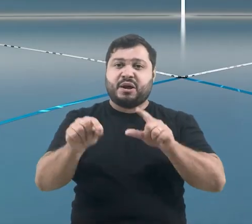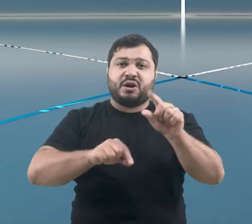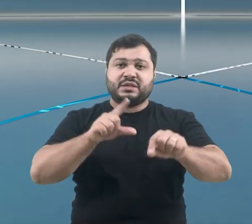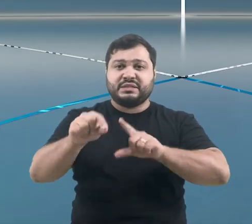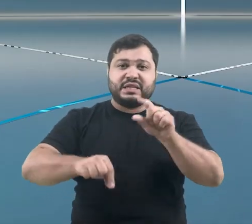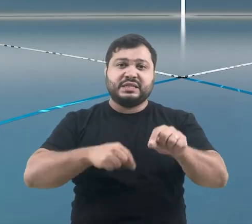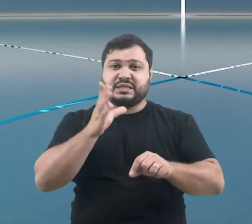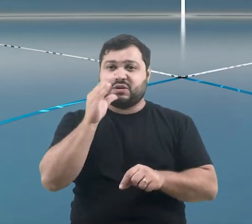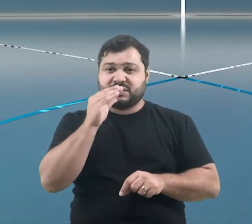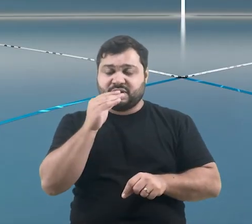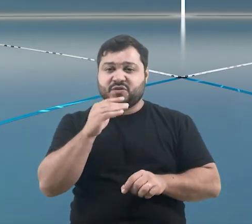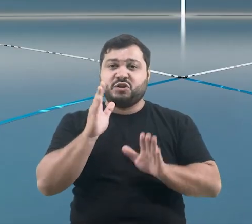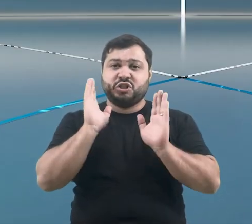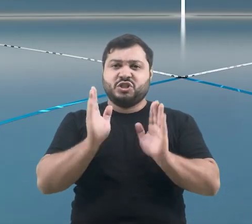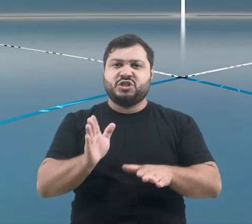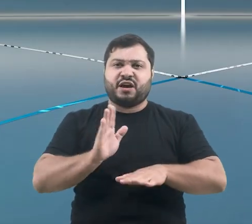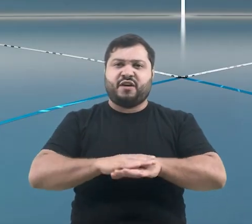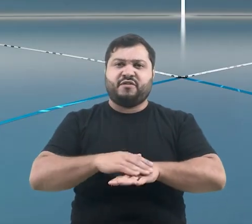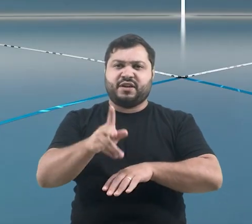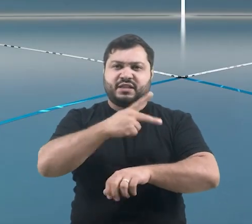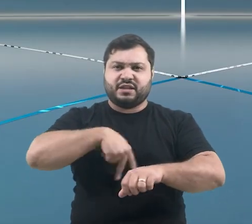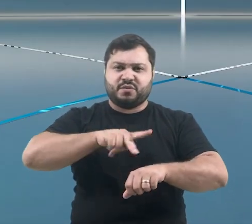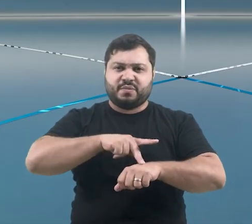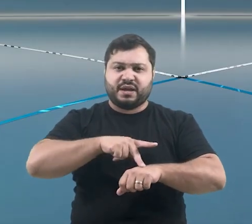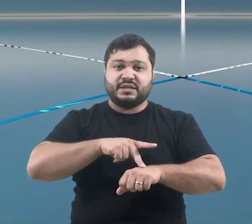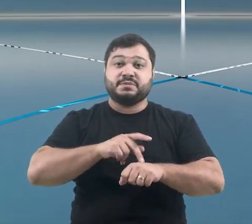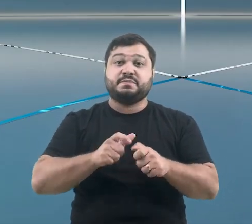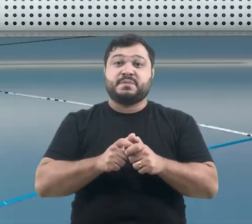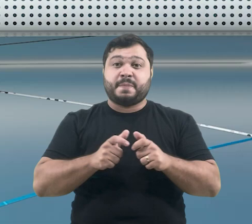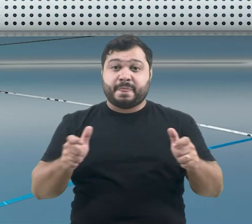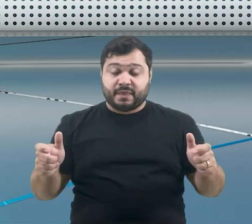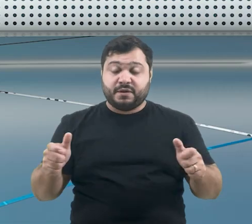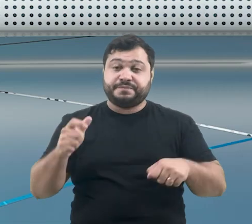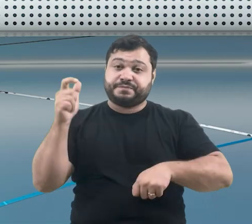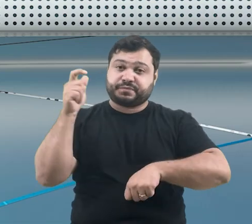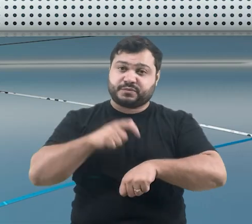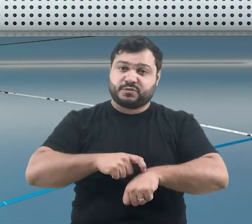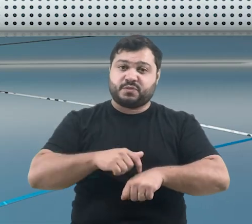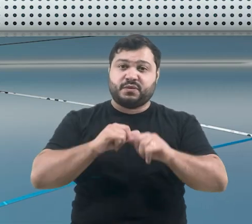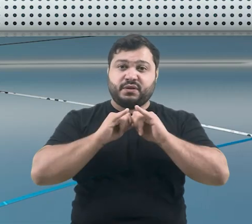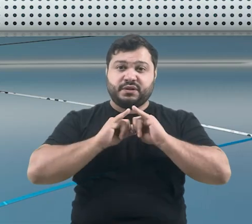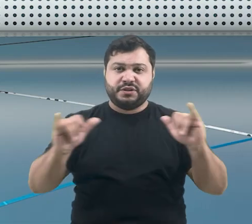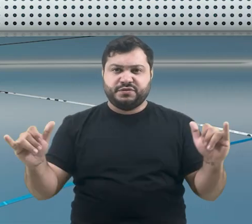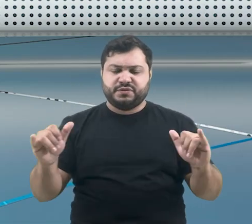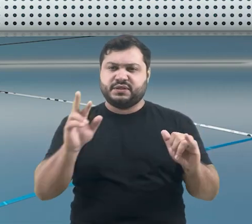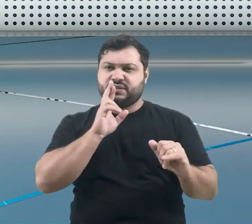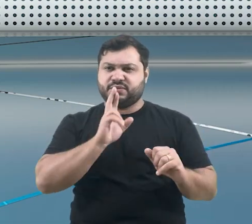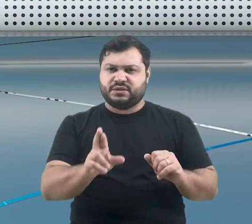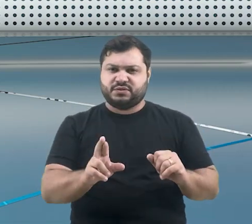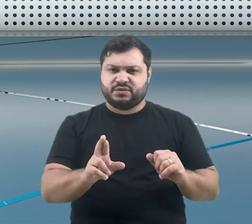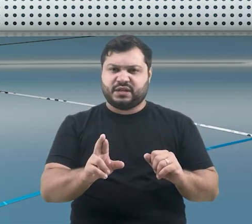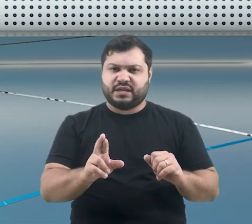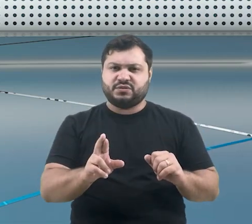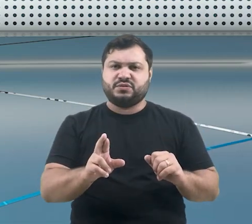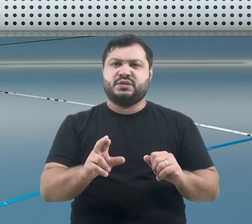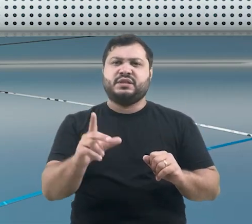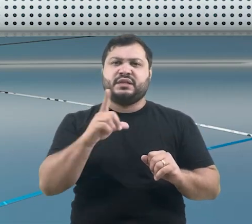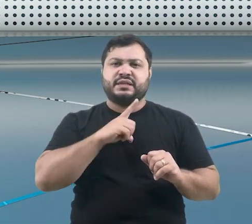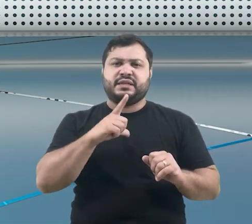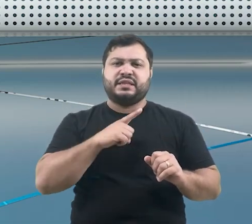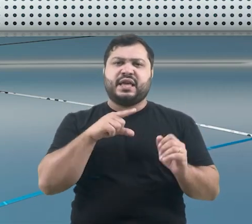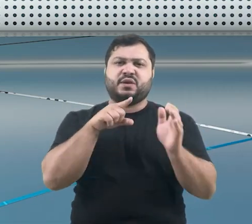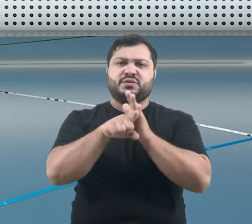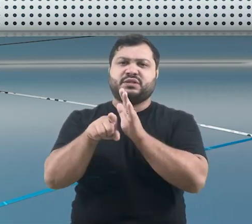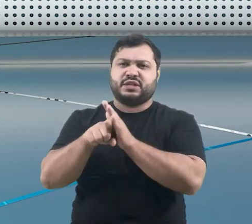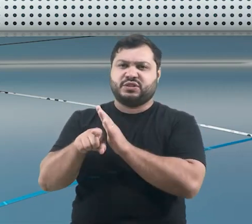da maior seleção de servidores já realizada no país. E geralmente é no momento da divulgação dos resultados